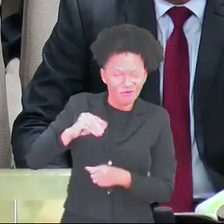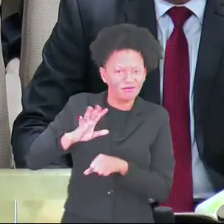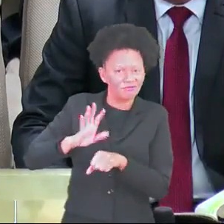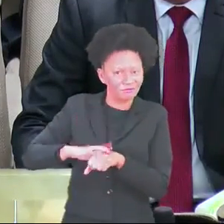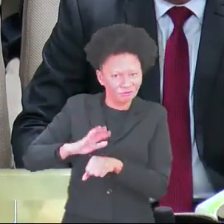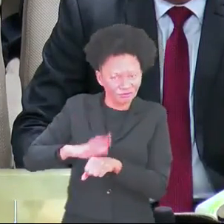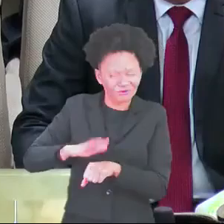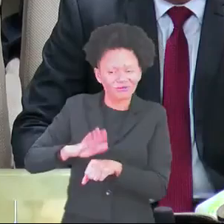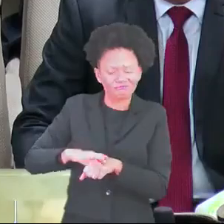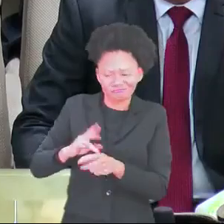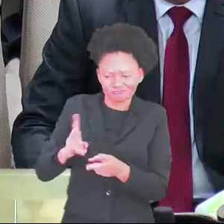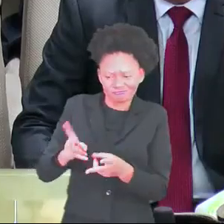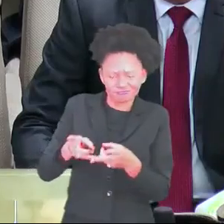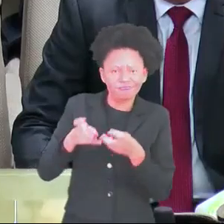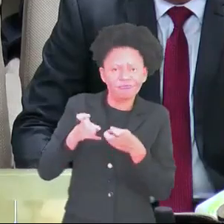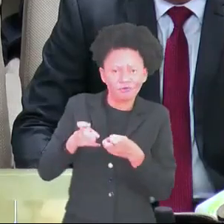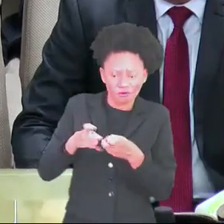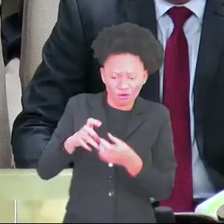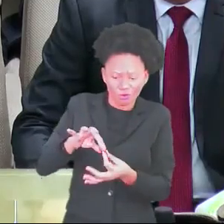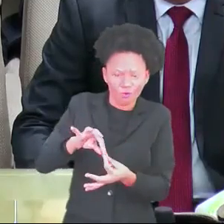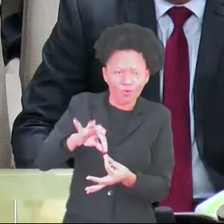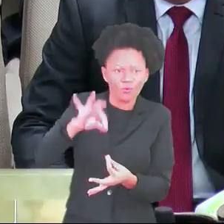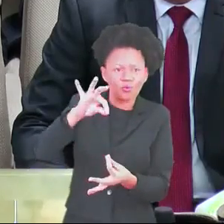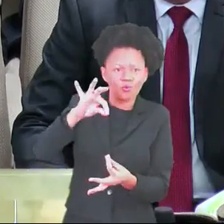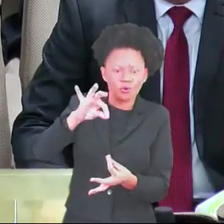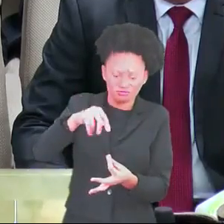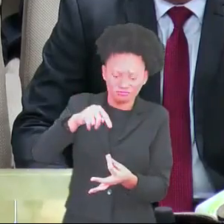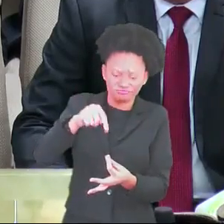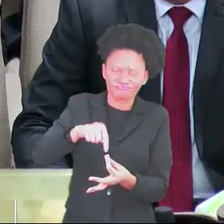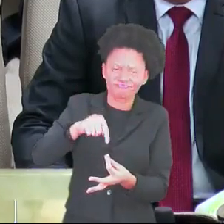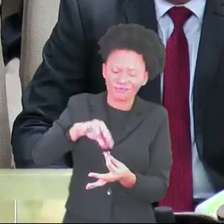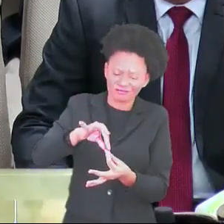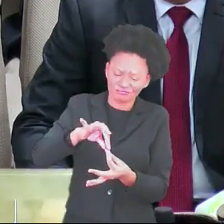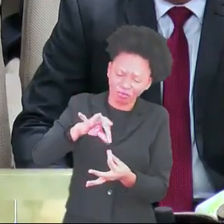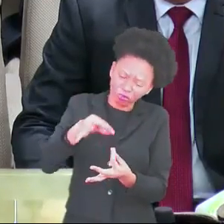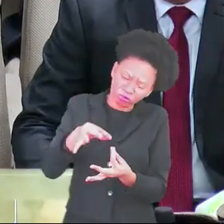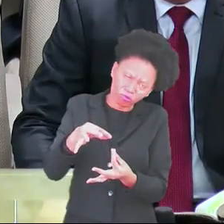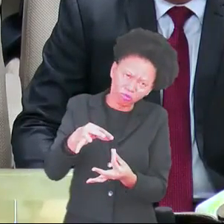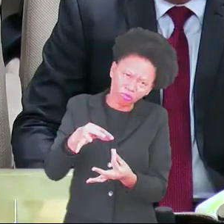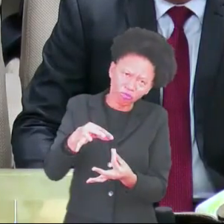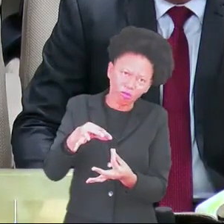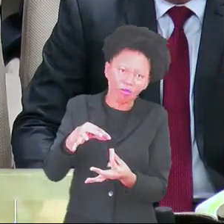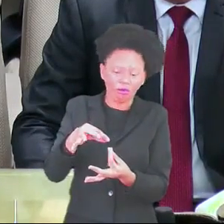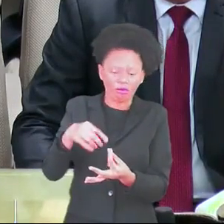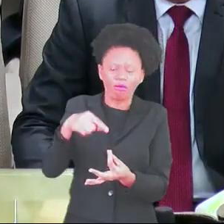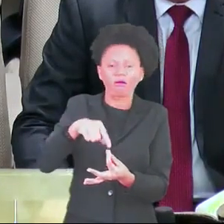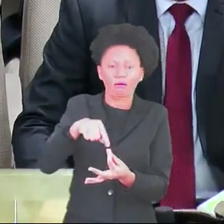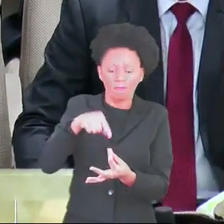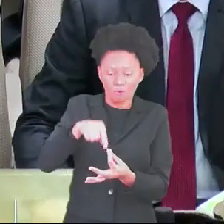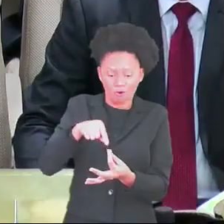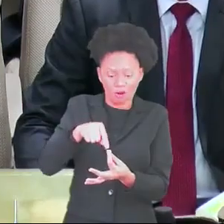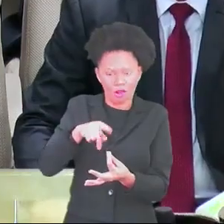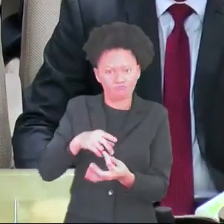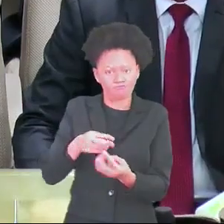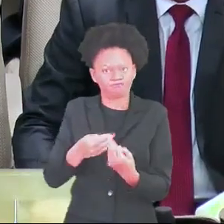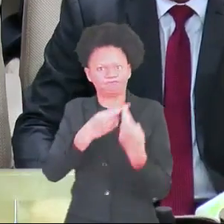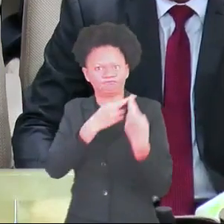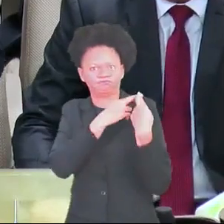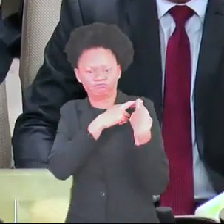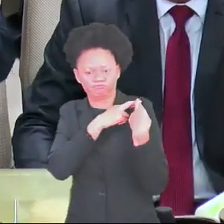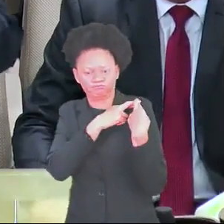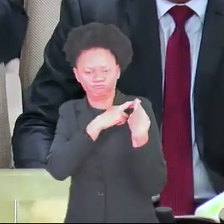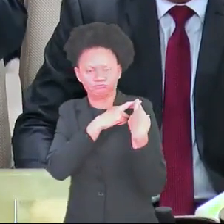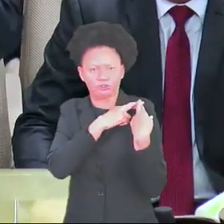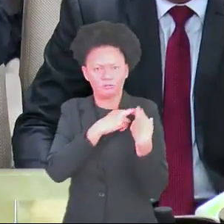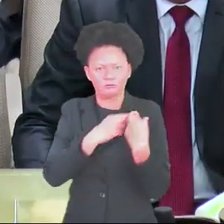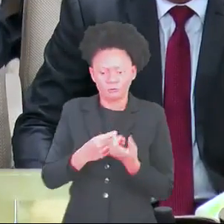doente, nós percebemos também que o espírito, ele deveria ter uma função muito mais presente